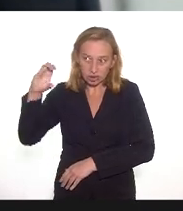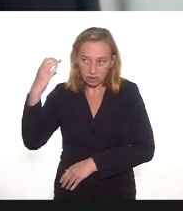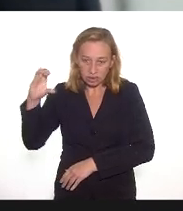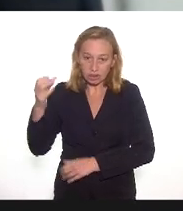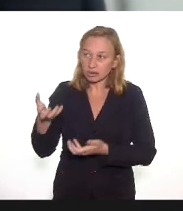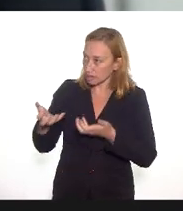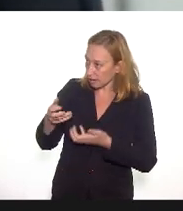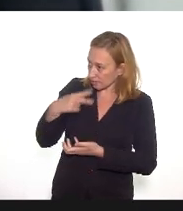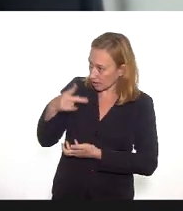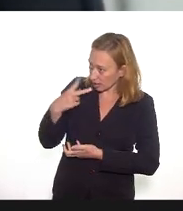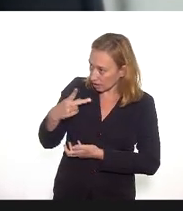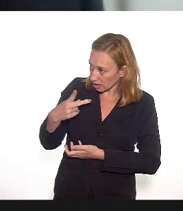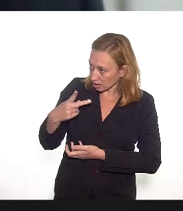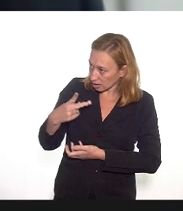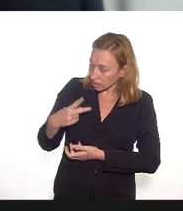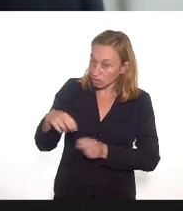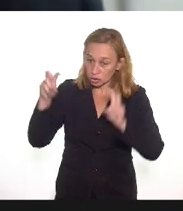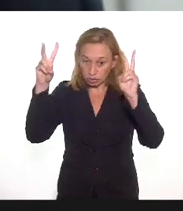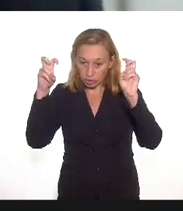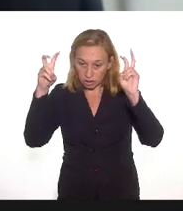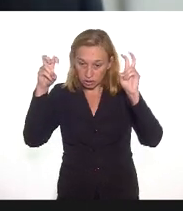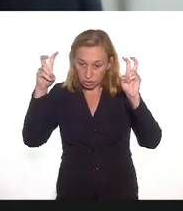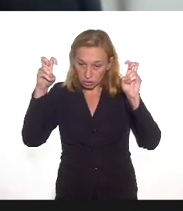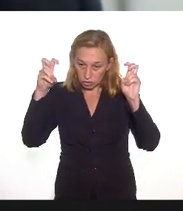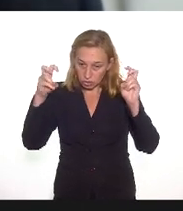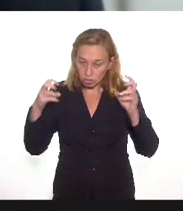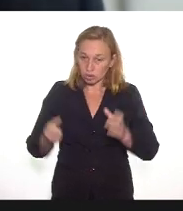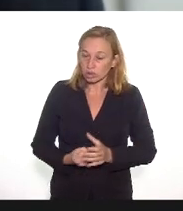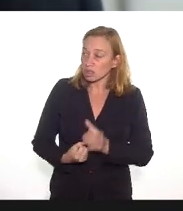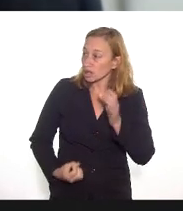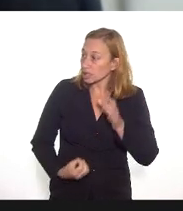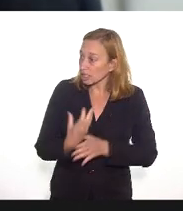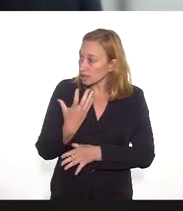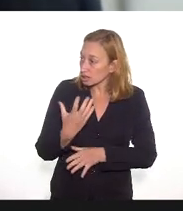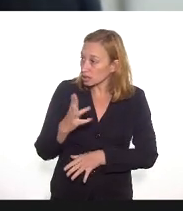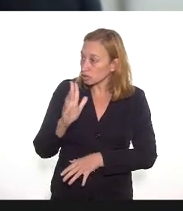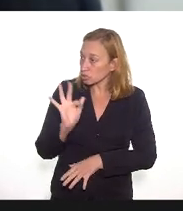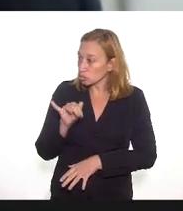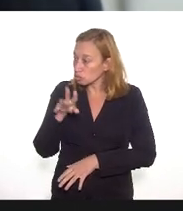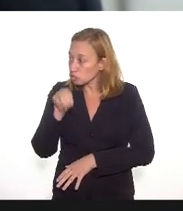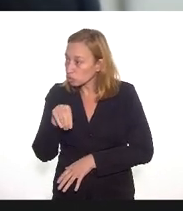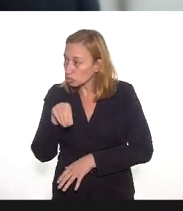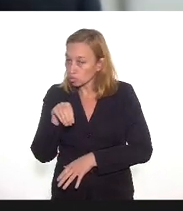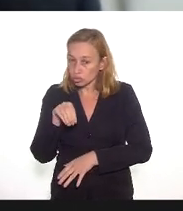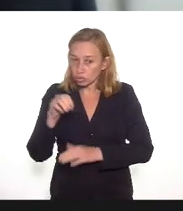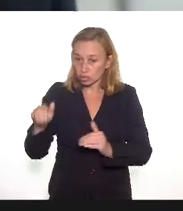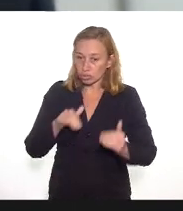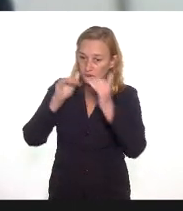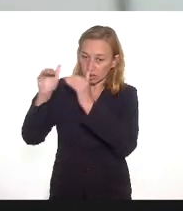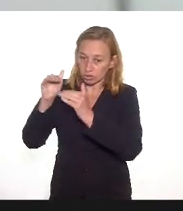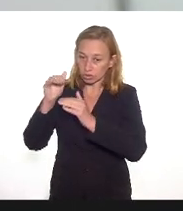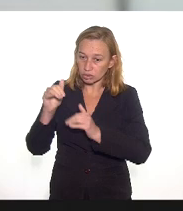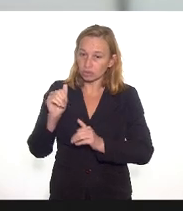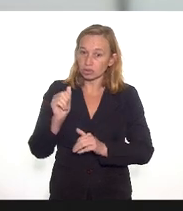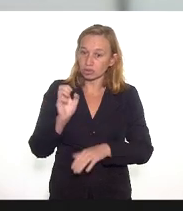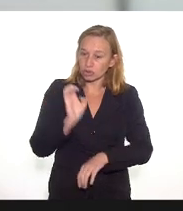se pronunciar sobre a questão da criação do fundo soberano do Estado. Lucas Almeida, por favor.